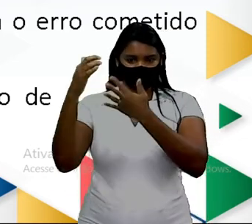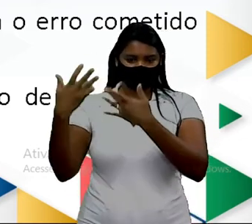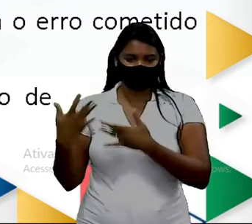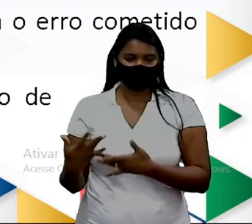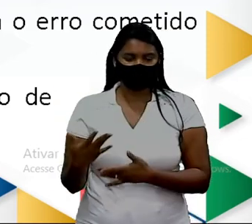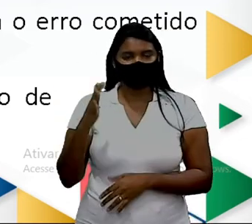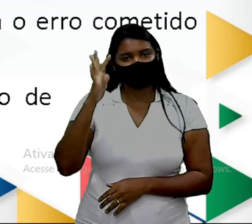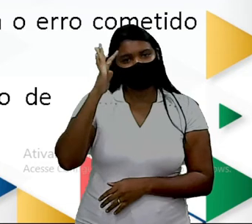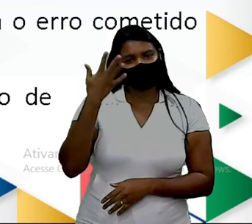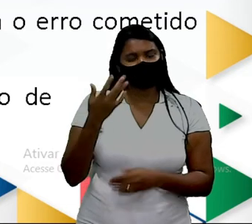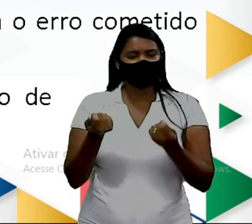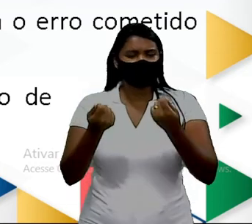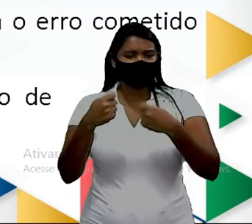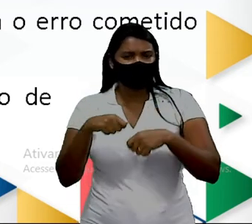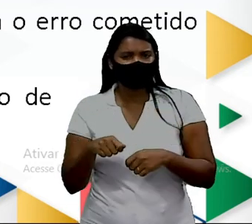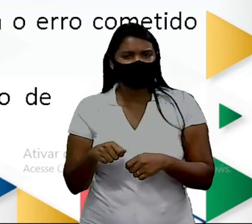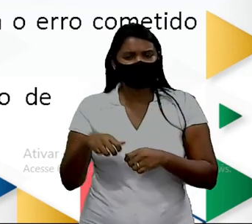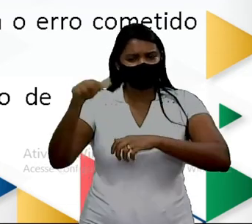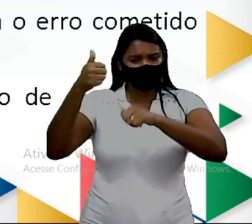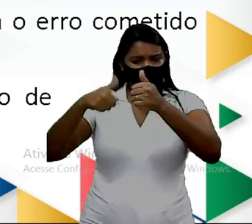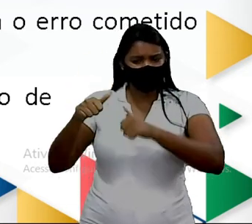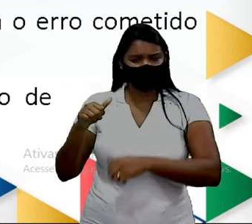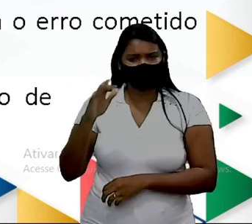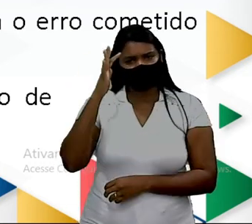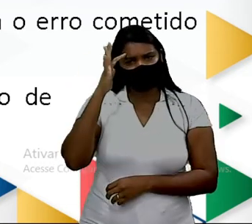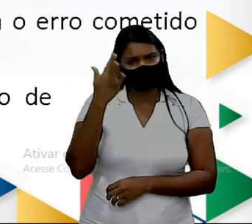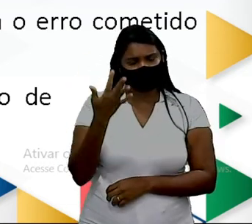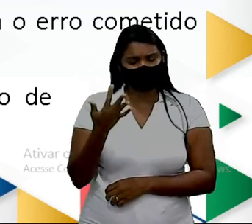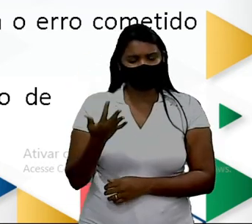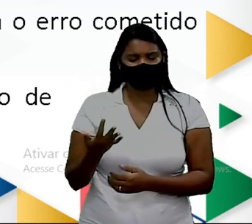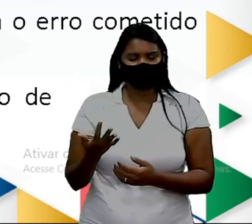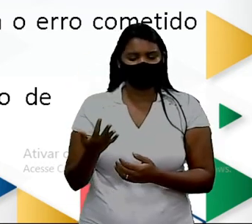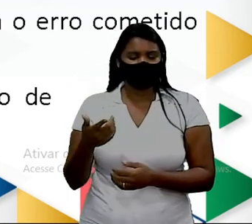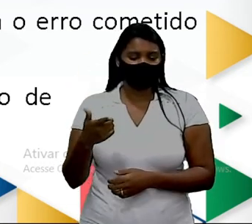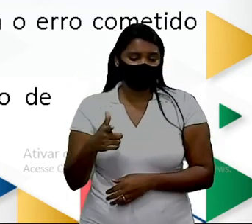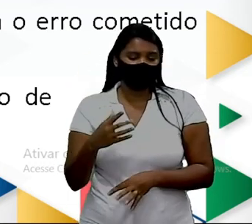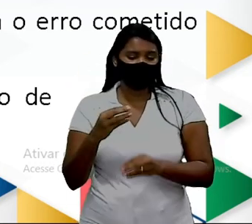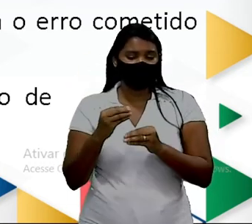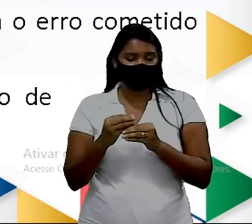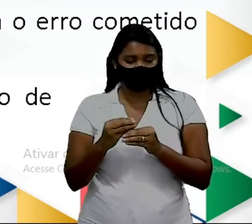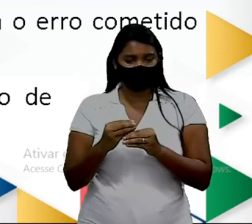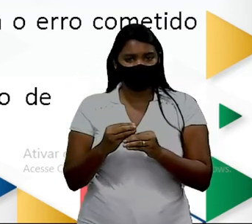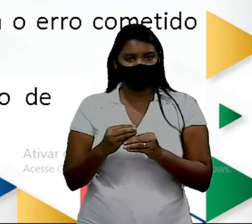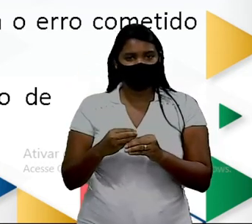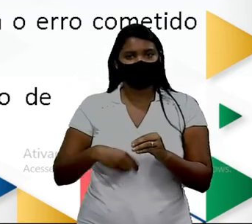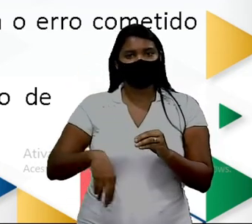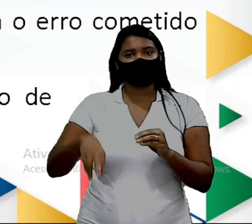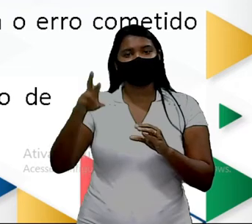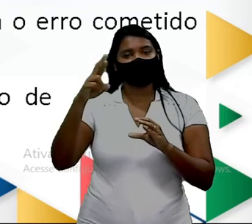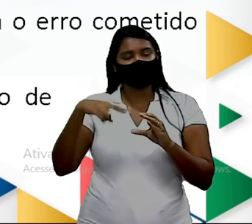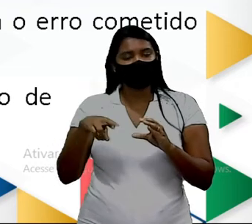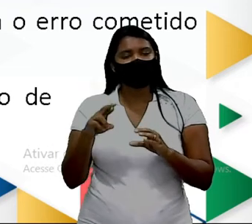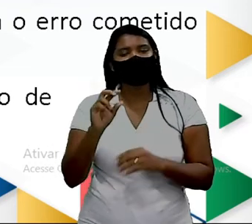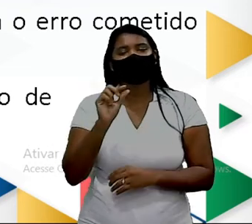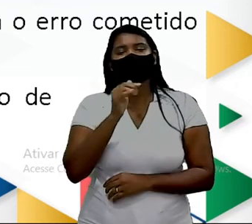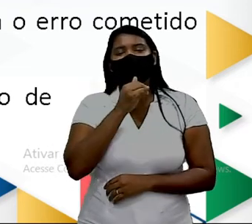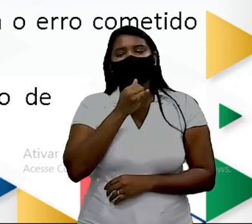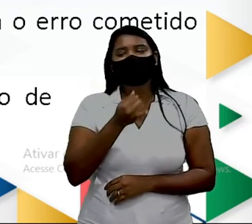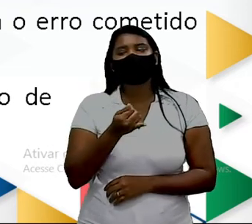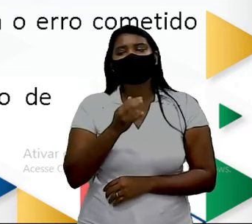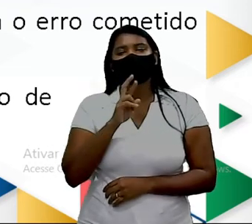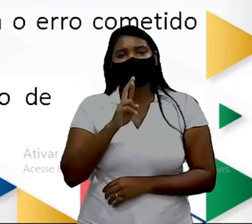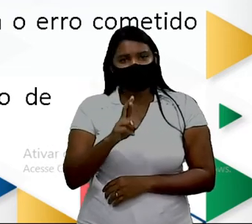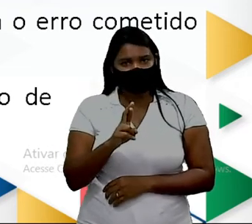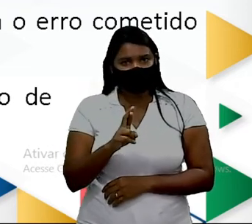é possível verificar que o resultado obtido por Theo não é a raiz da equação? Quando a gente fala raiz, né, a